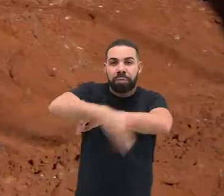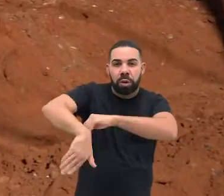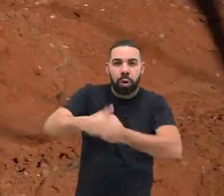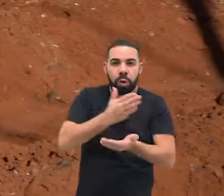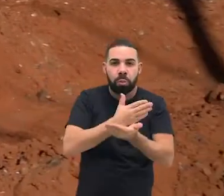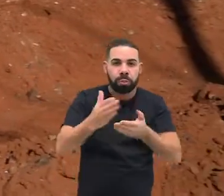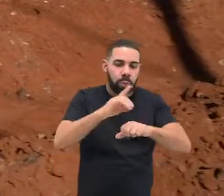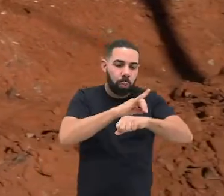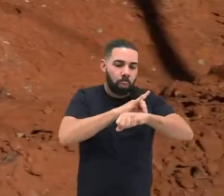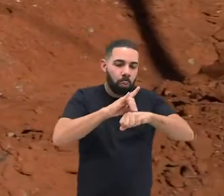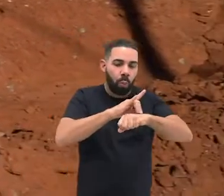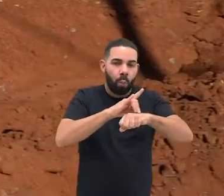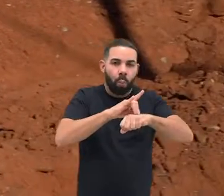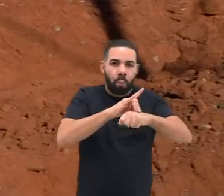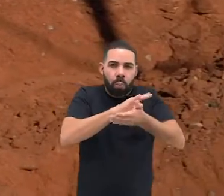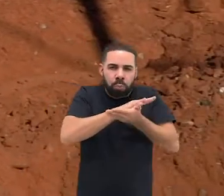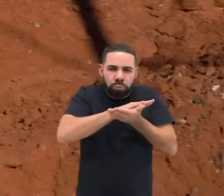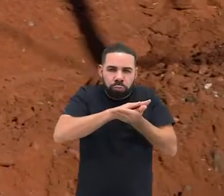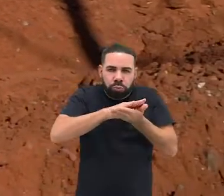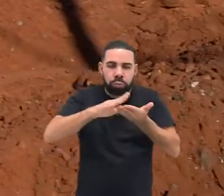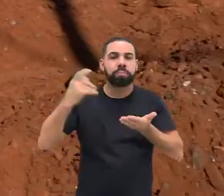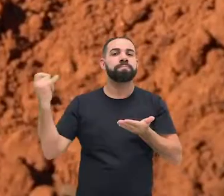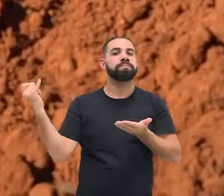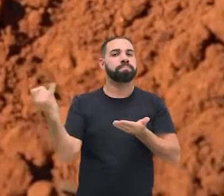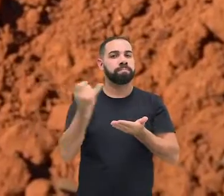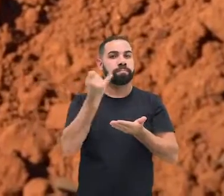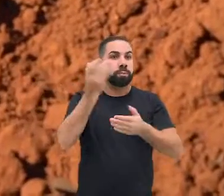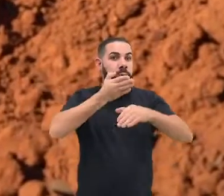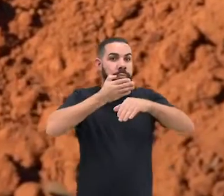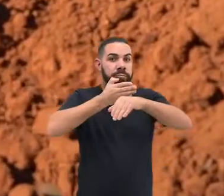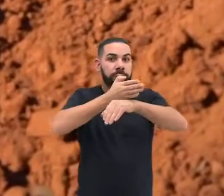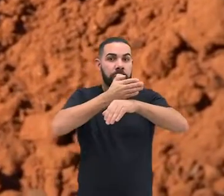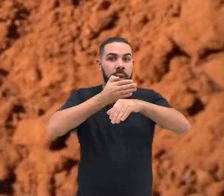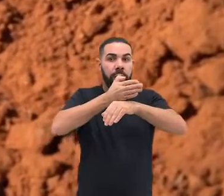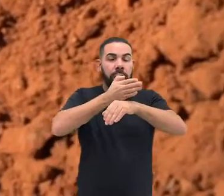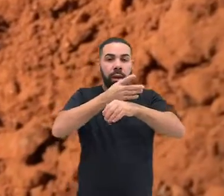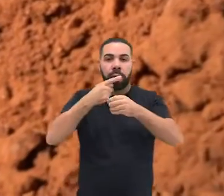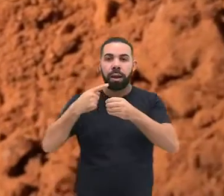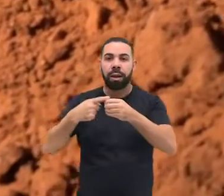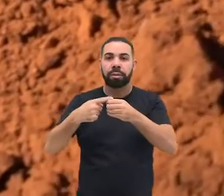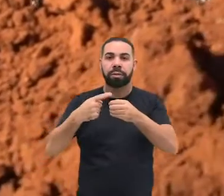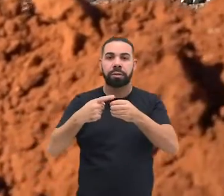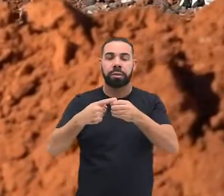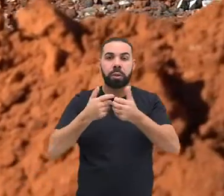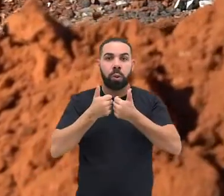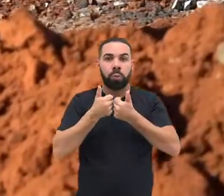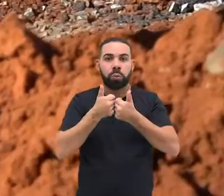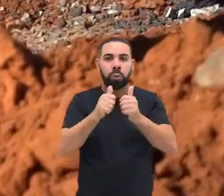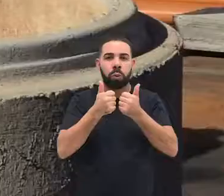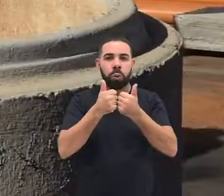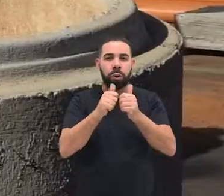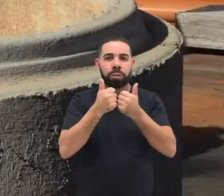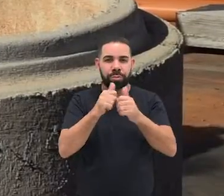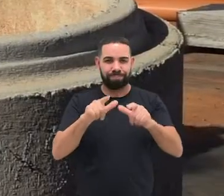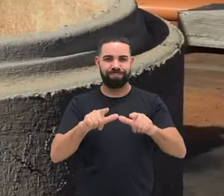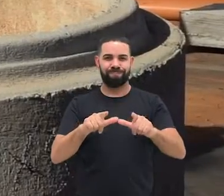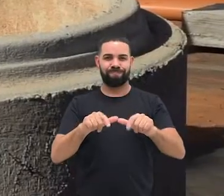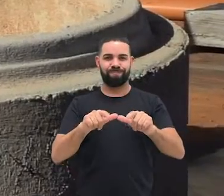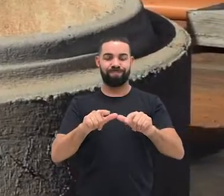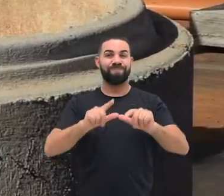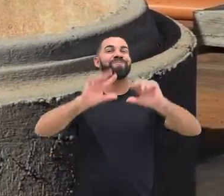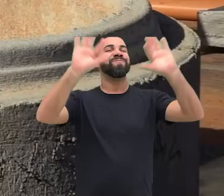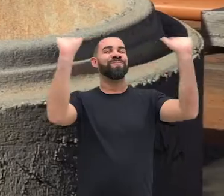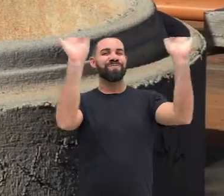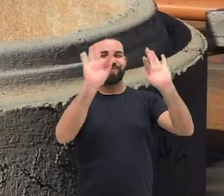de recuperação do pavimento asfáltico. Essa é uma importante ligação da cidade, por onde passam todos os ônibus de Bauru. Fico